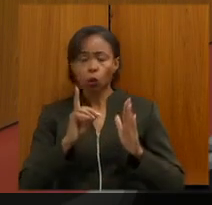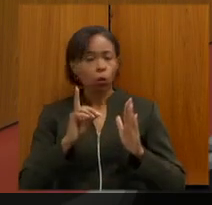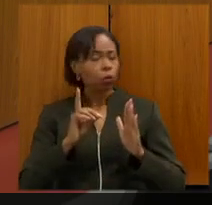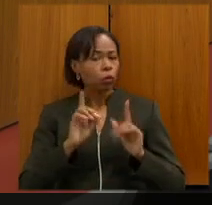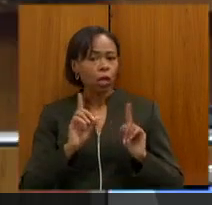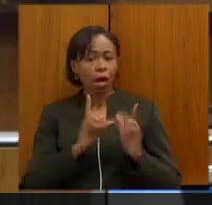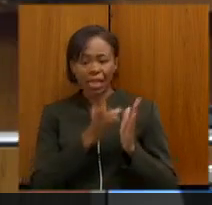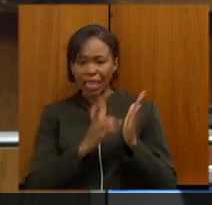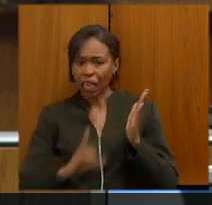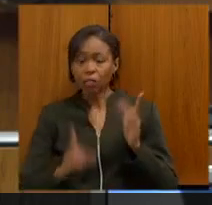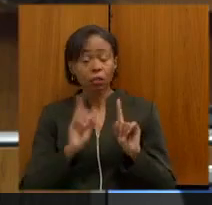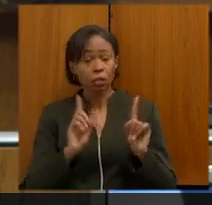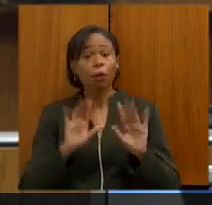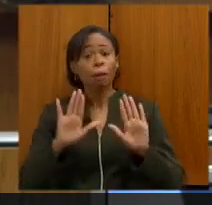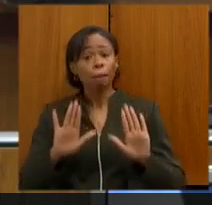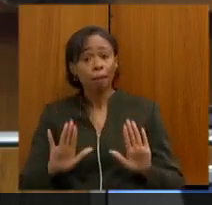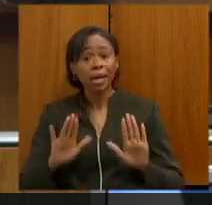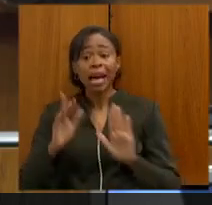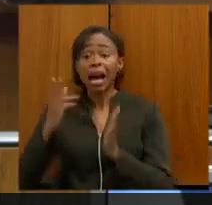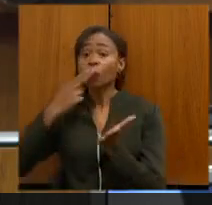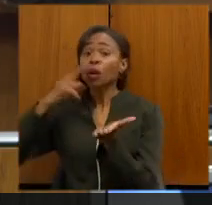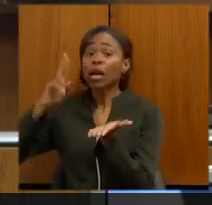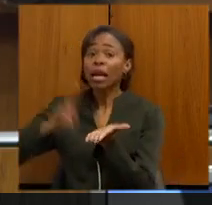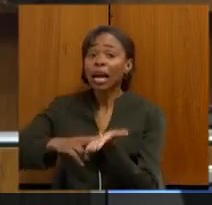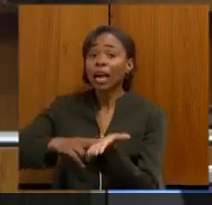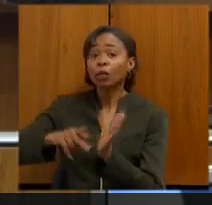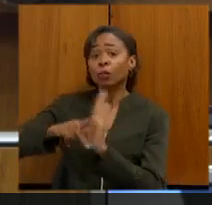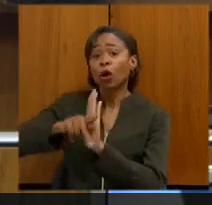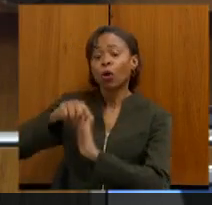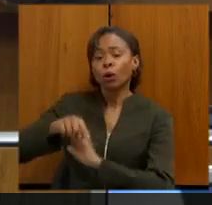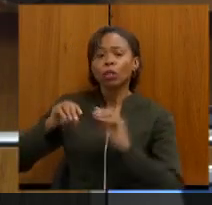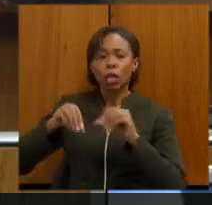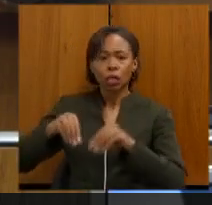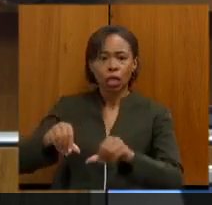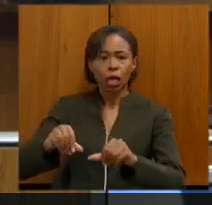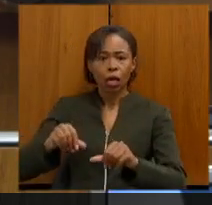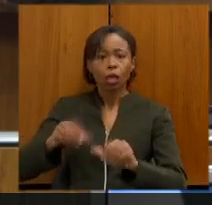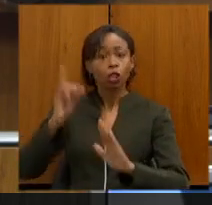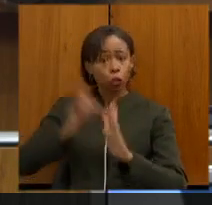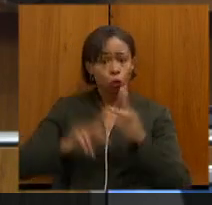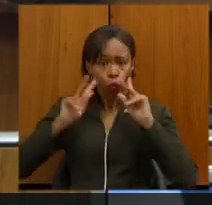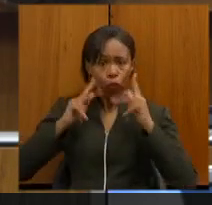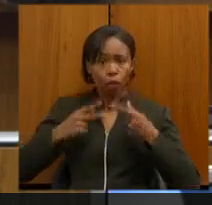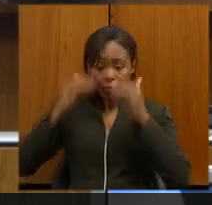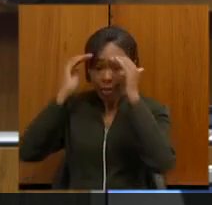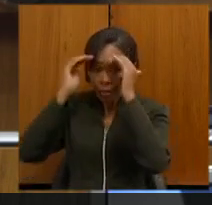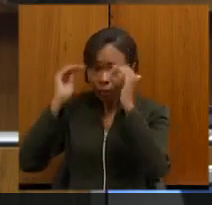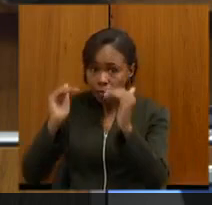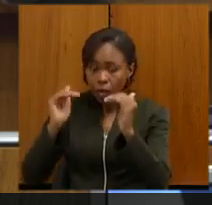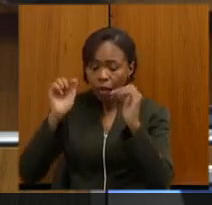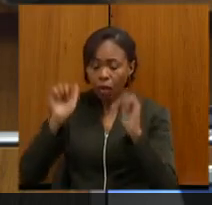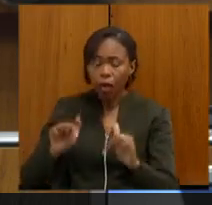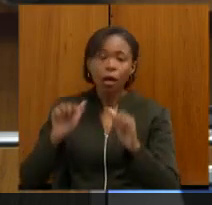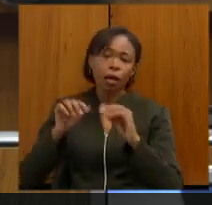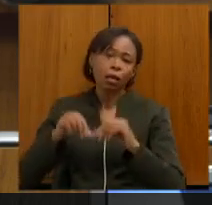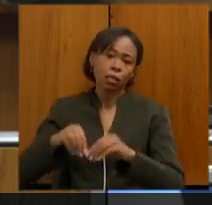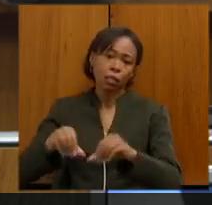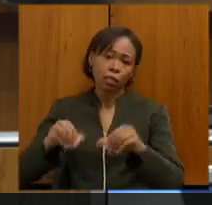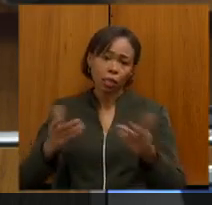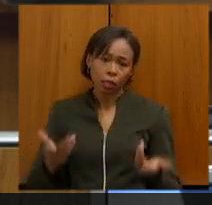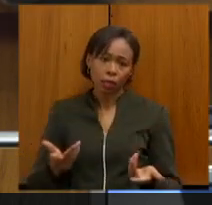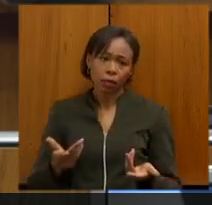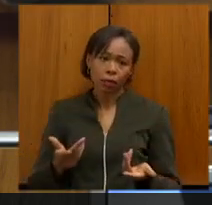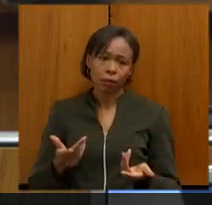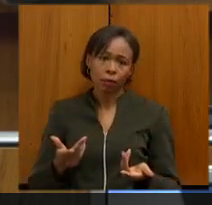só haverá Direitos Humanos respeitar a terra também os demais seres vivos não humanos não ser própria vida humana vai ficar